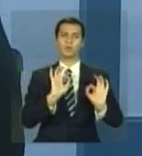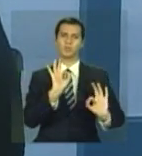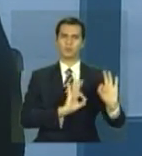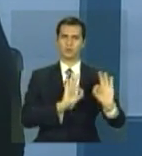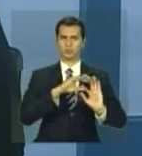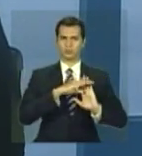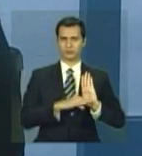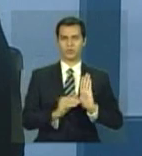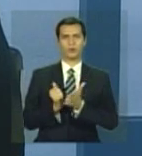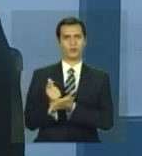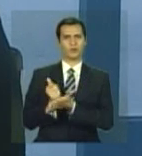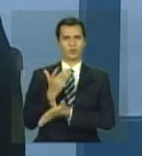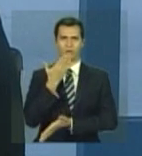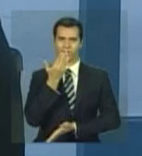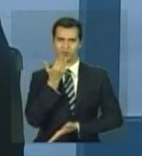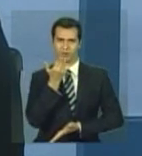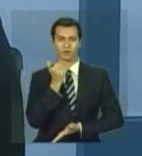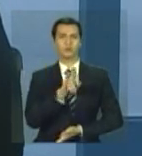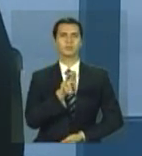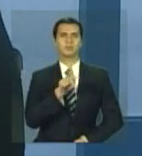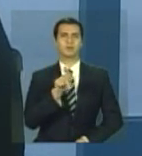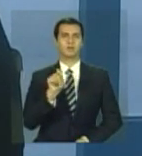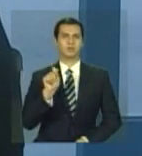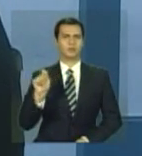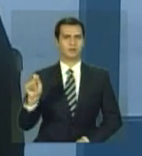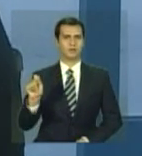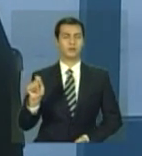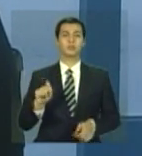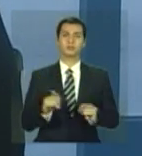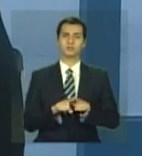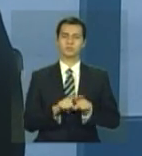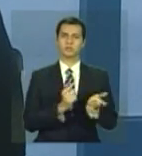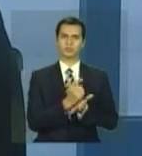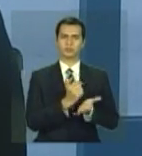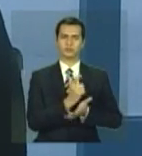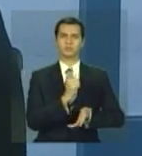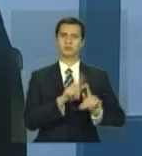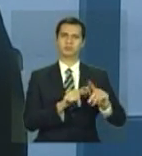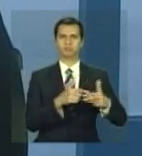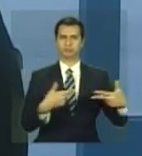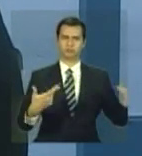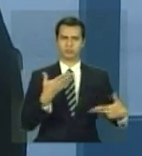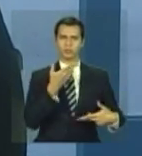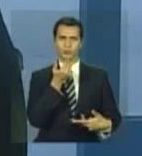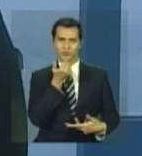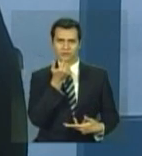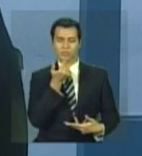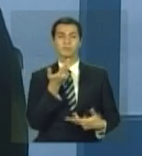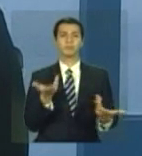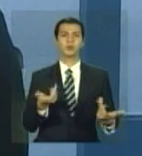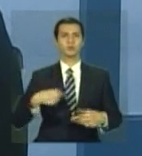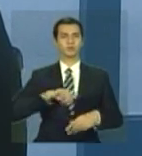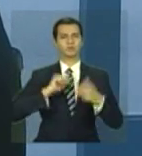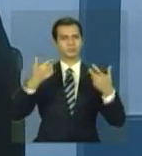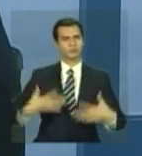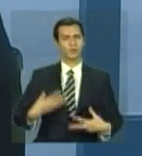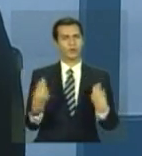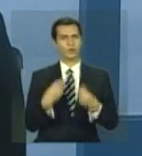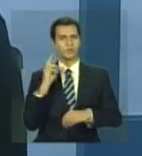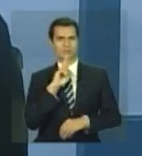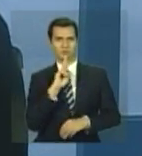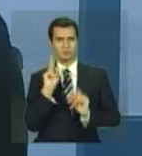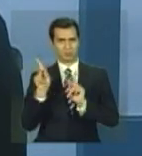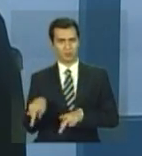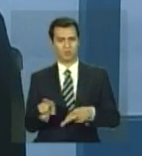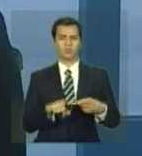de Aquisição de Alimentos, o PAA, e Equipamentos Públicos de Alimentação e Nutrição. Vamos falar dos restaurantes populares, das